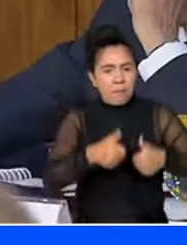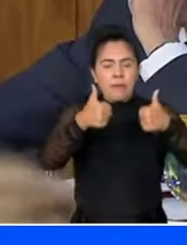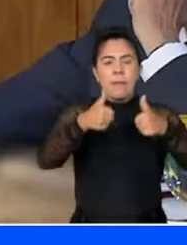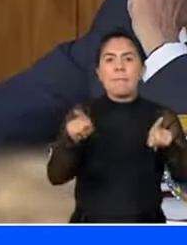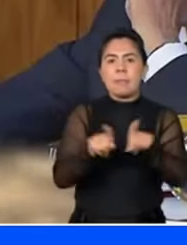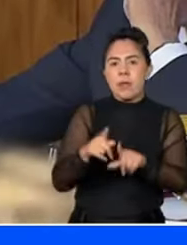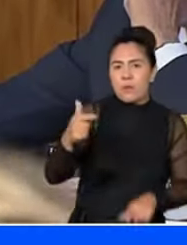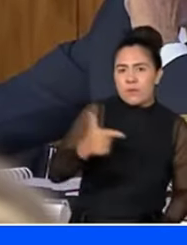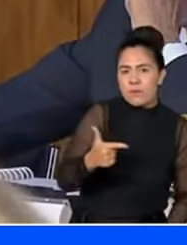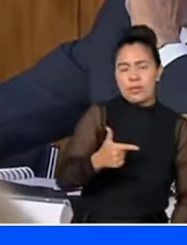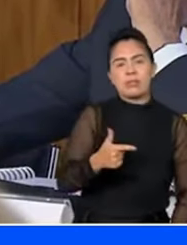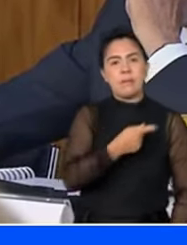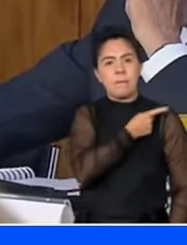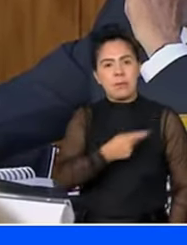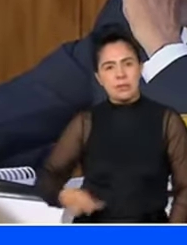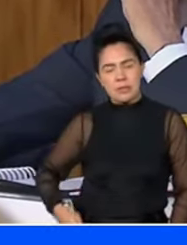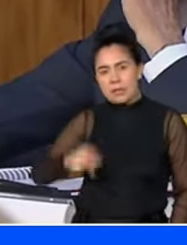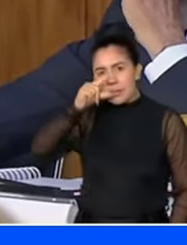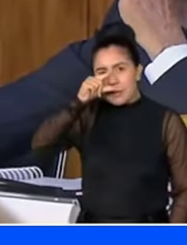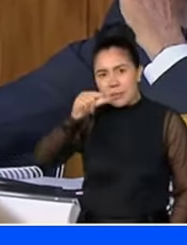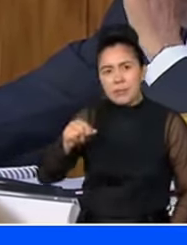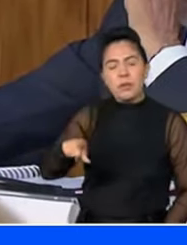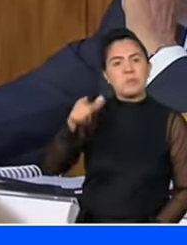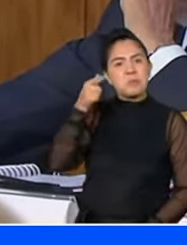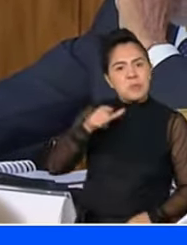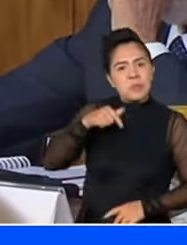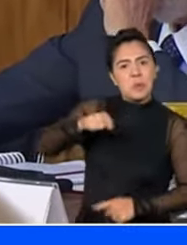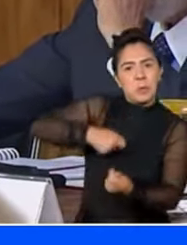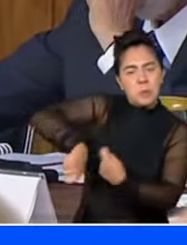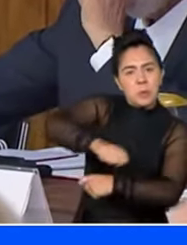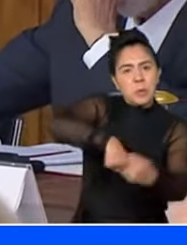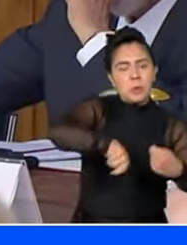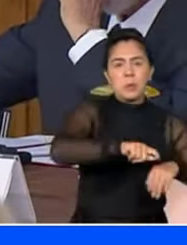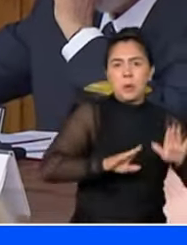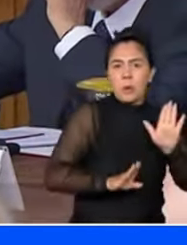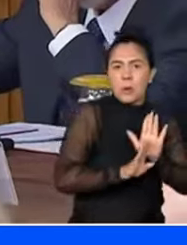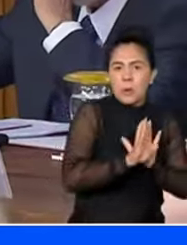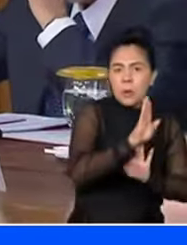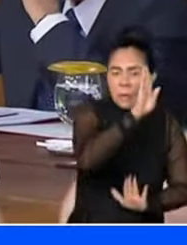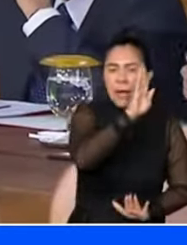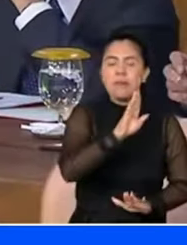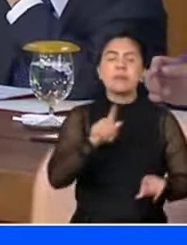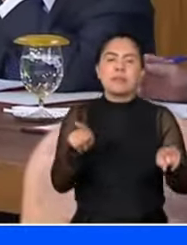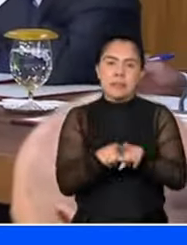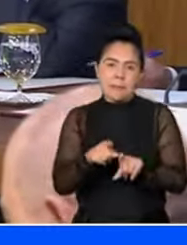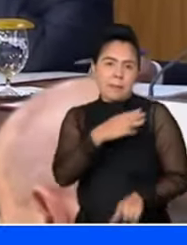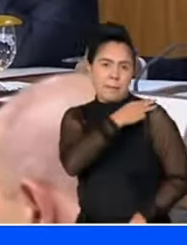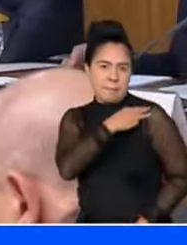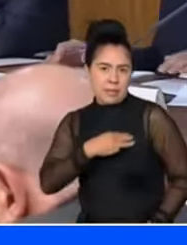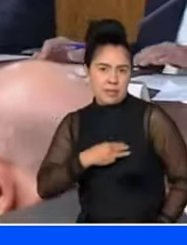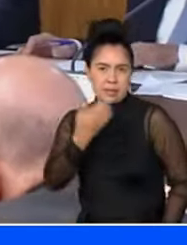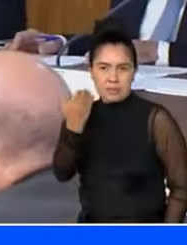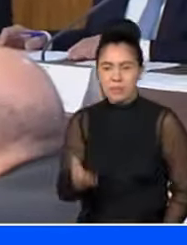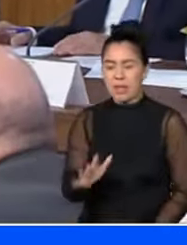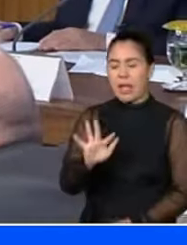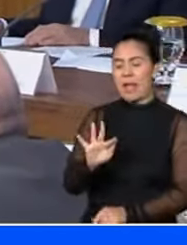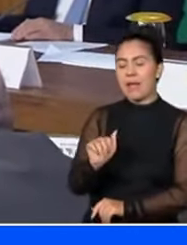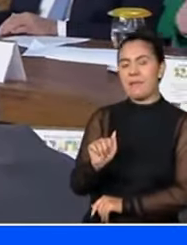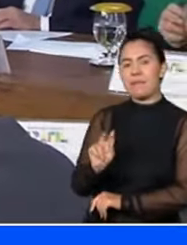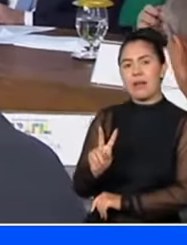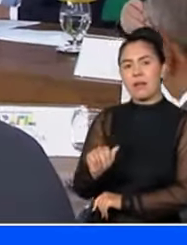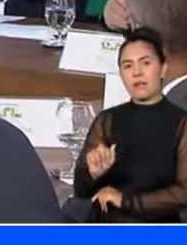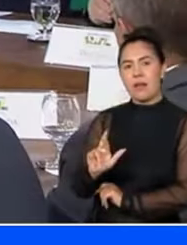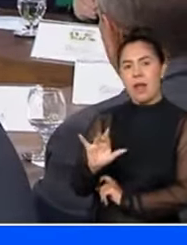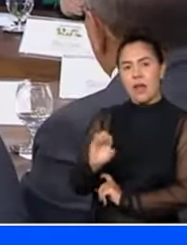vice-presidente Alckmin que trouxe de volta a indústria para o setor importante do crescimento econômico. E, claro, o ministro Favaro ali, são